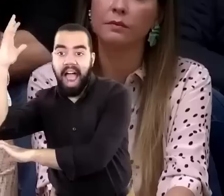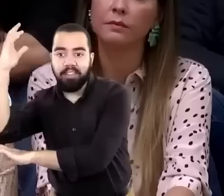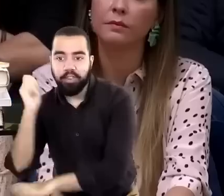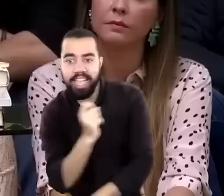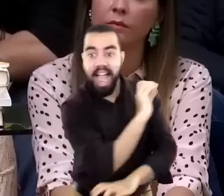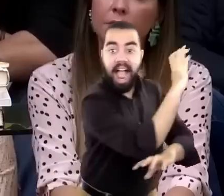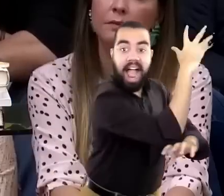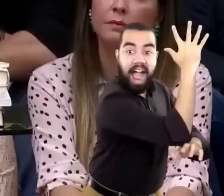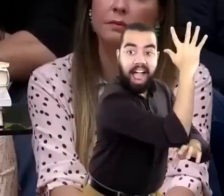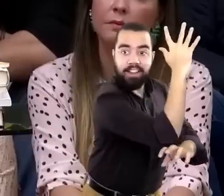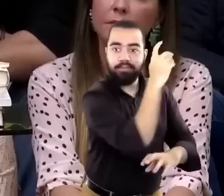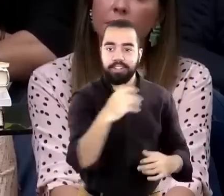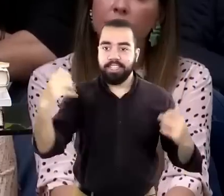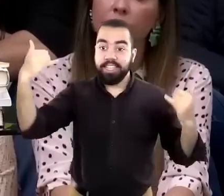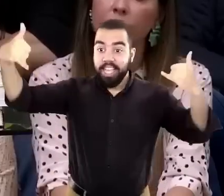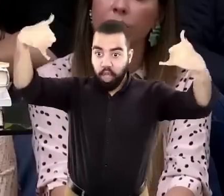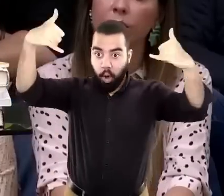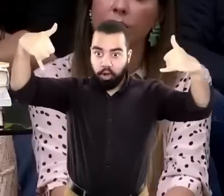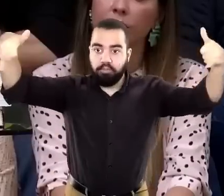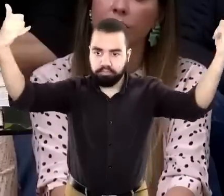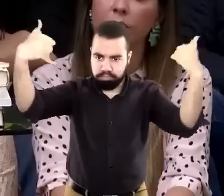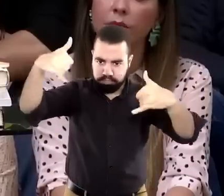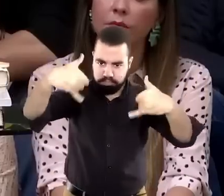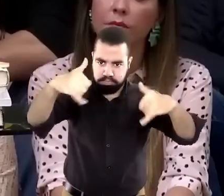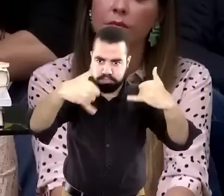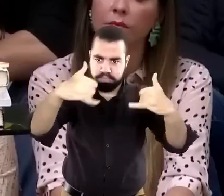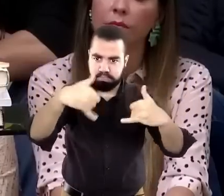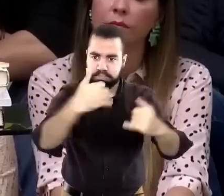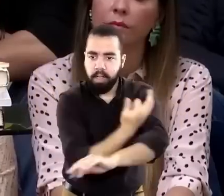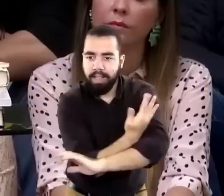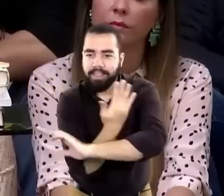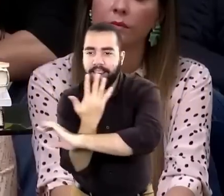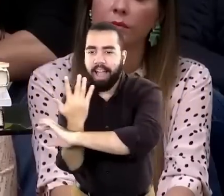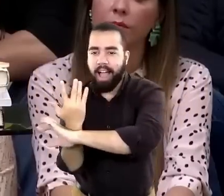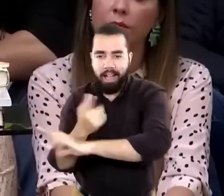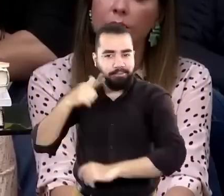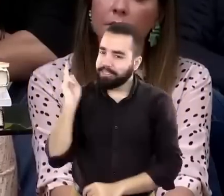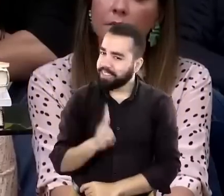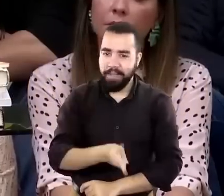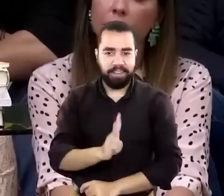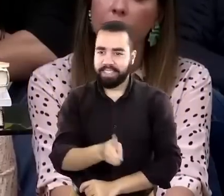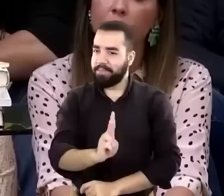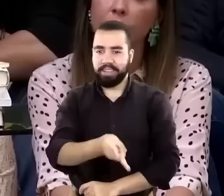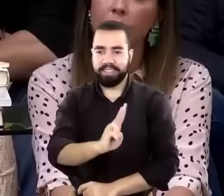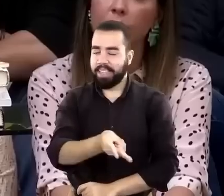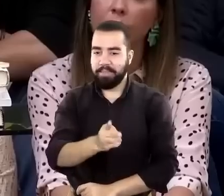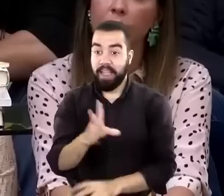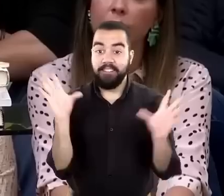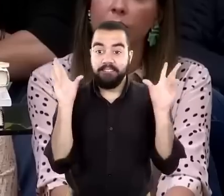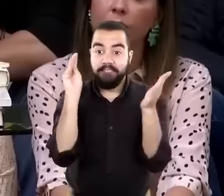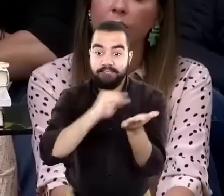duas árvores, que abastecem de forma plena e permanente este candelabro. Estou tratando